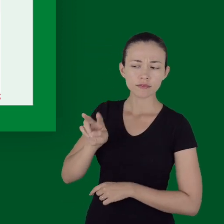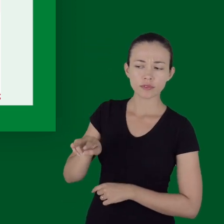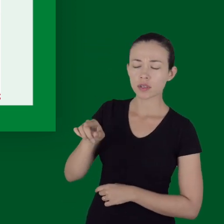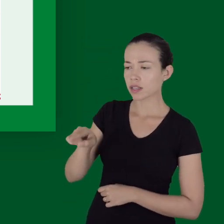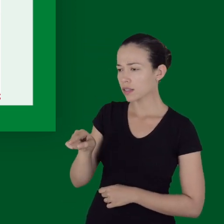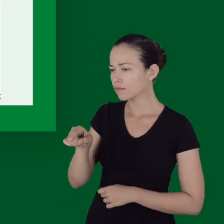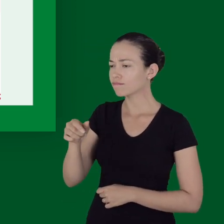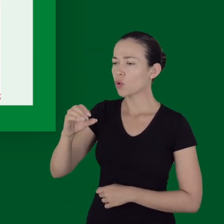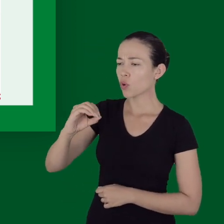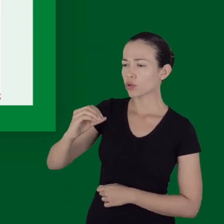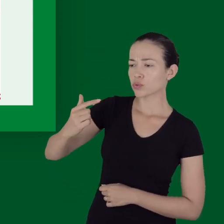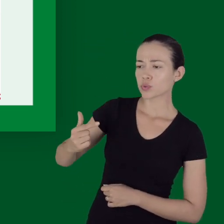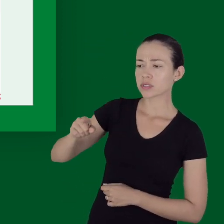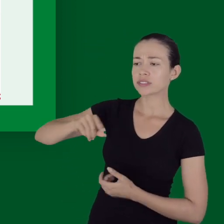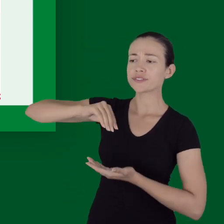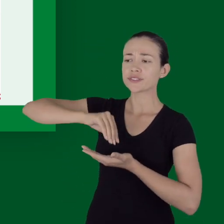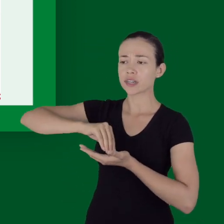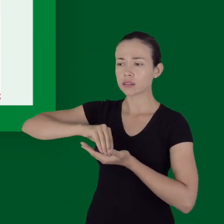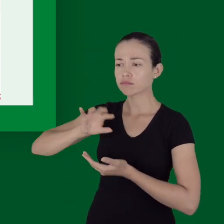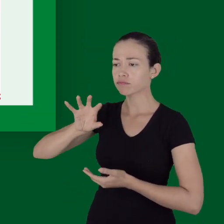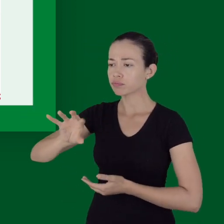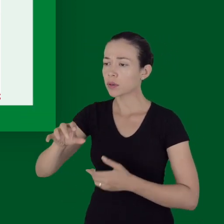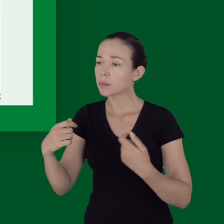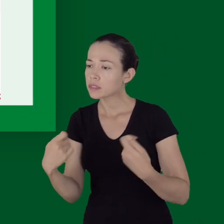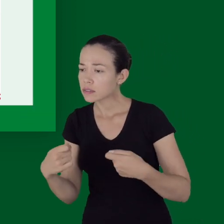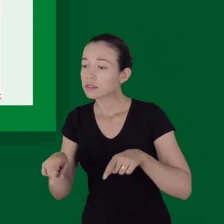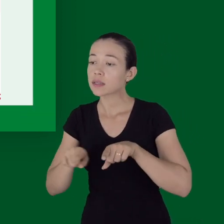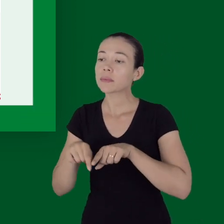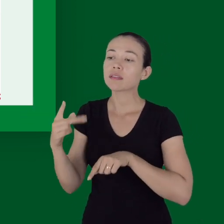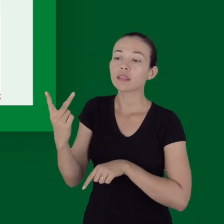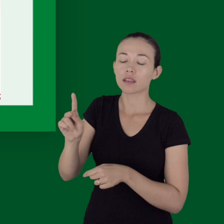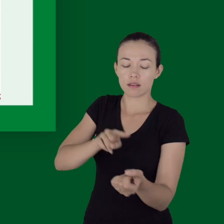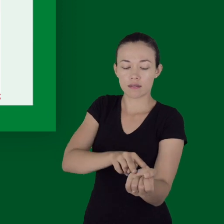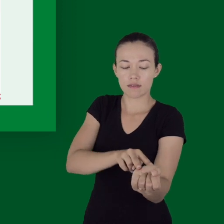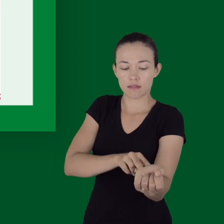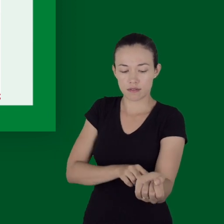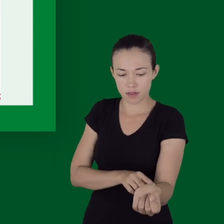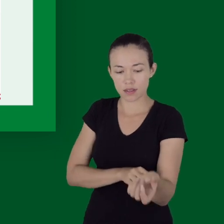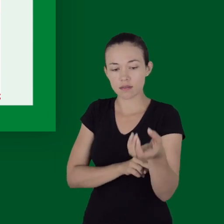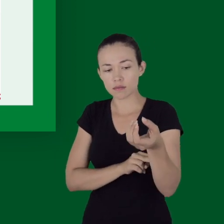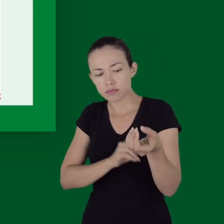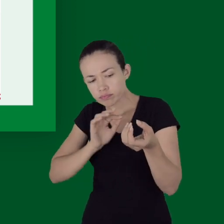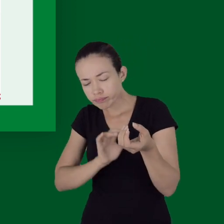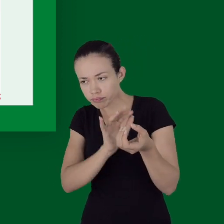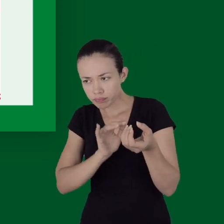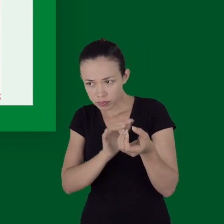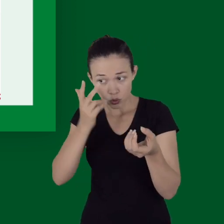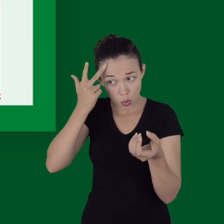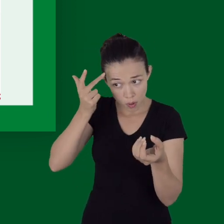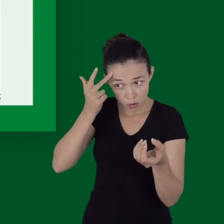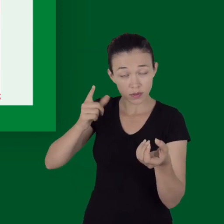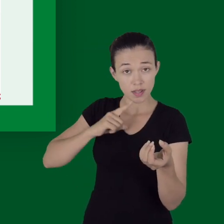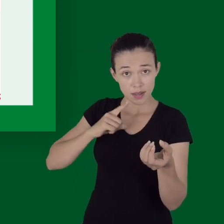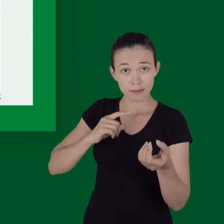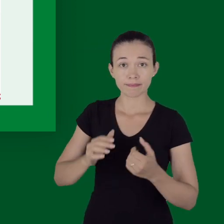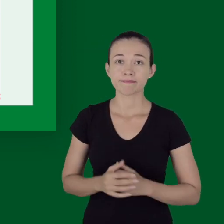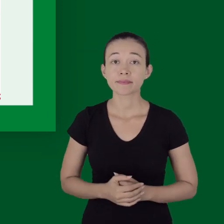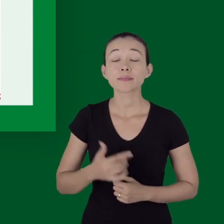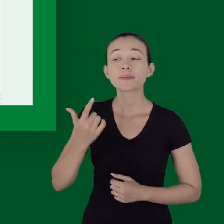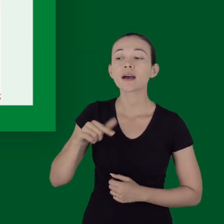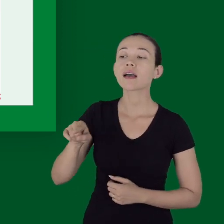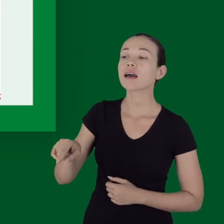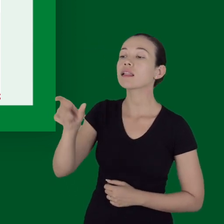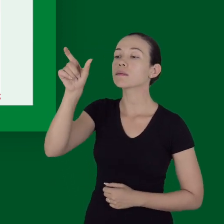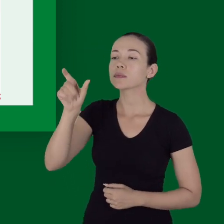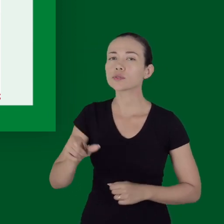tiver hipoxêmico, e a veia pérvia, né? Depois disso a gente tem que avaliar se o paciente tem algum grau de instabilidade, algum